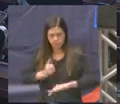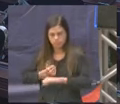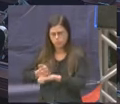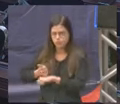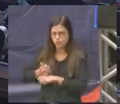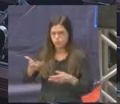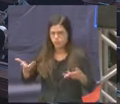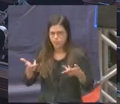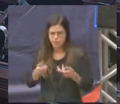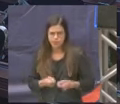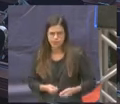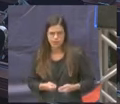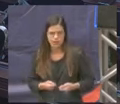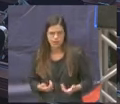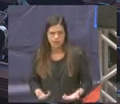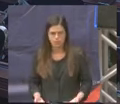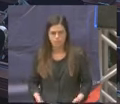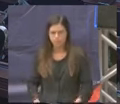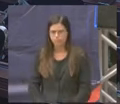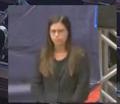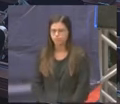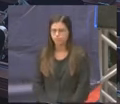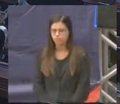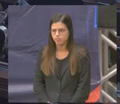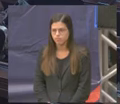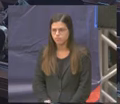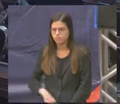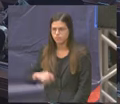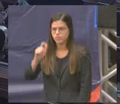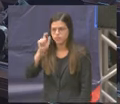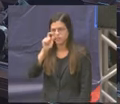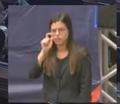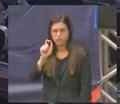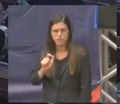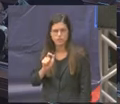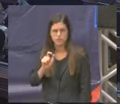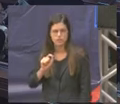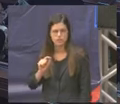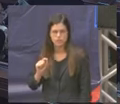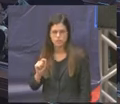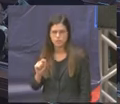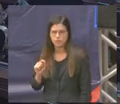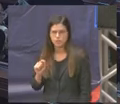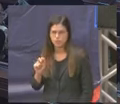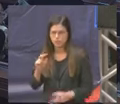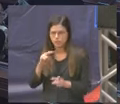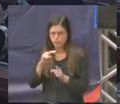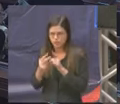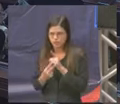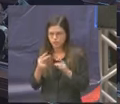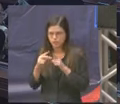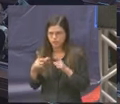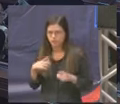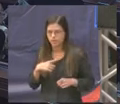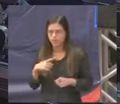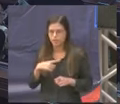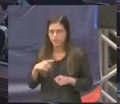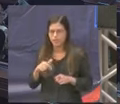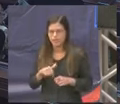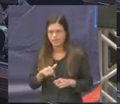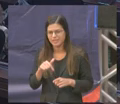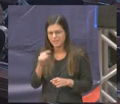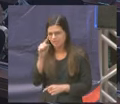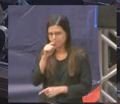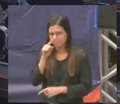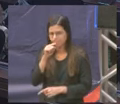etc. Ou seja, é interessante, assim, embora eu passei essa visão que a gente tem esse gap enorme, mas assim,